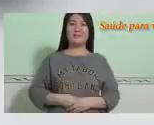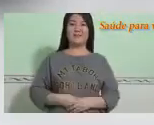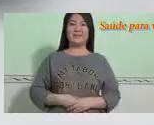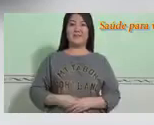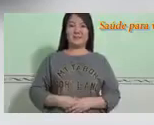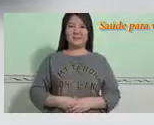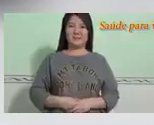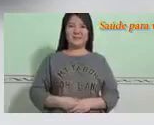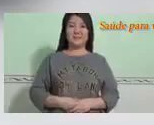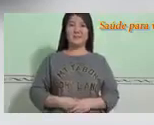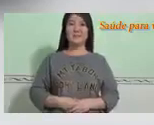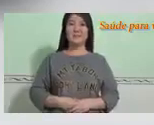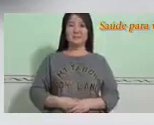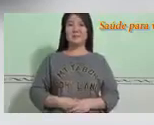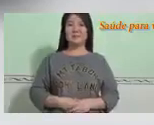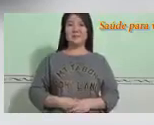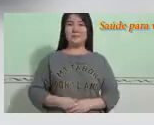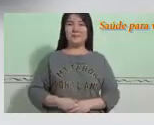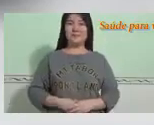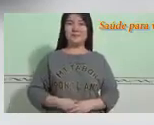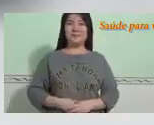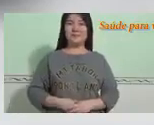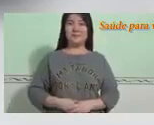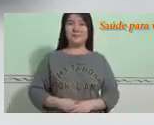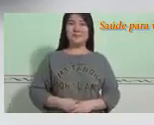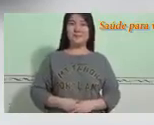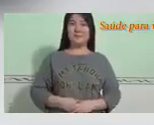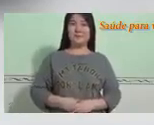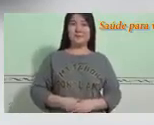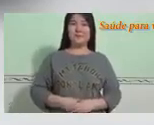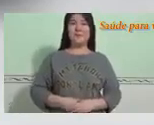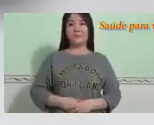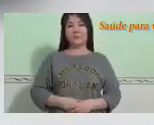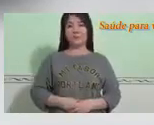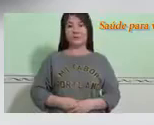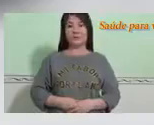vírgula, lameda, alterações de humor e palpitações cardíacas.